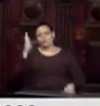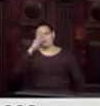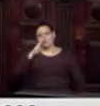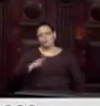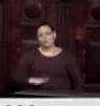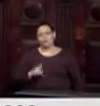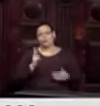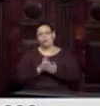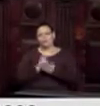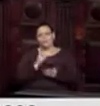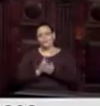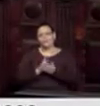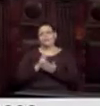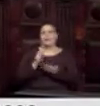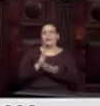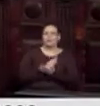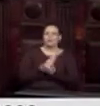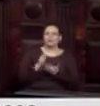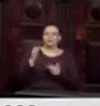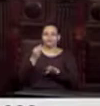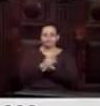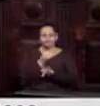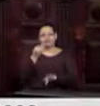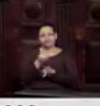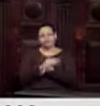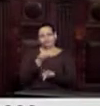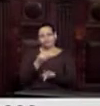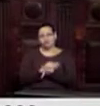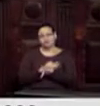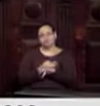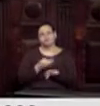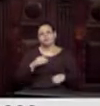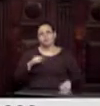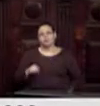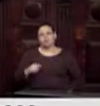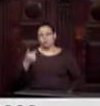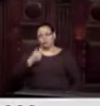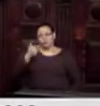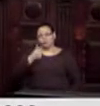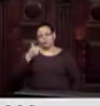mesmo com alguma resistência, elegeu